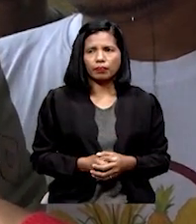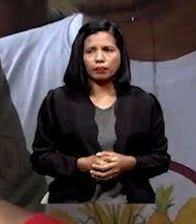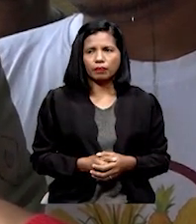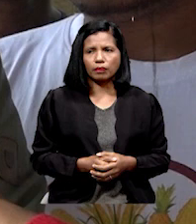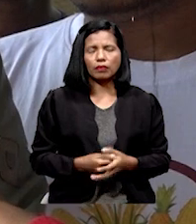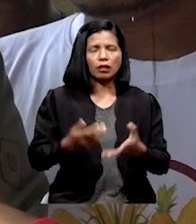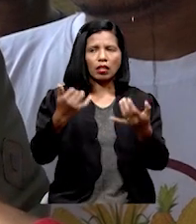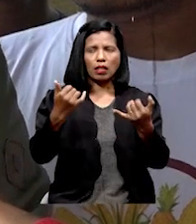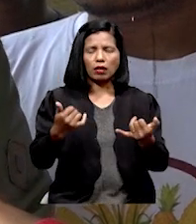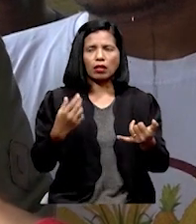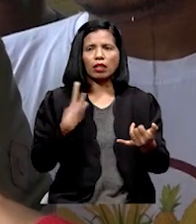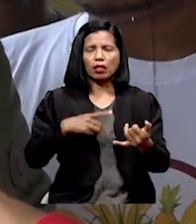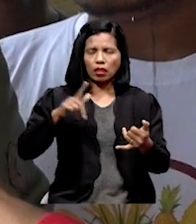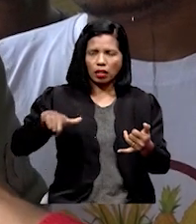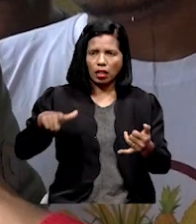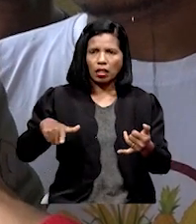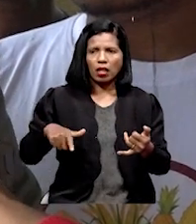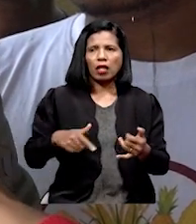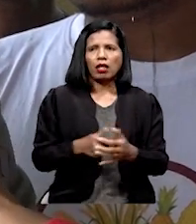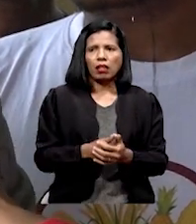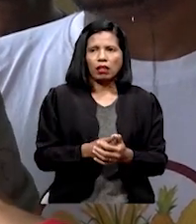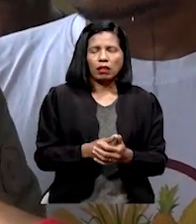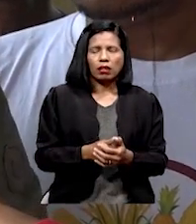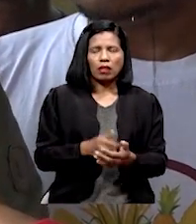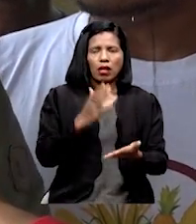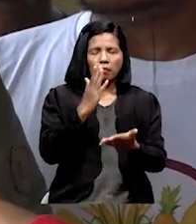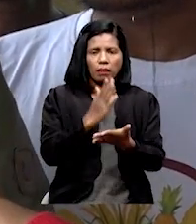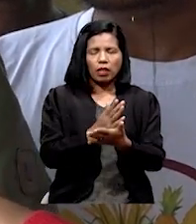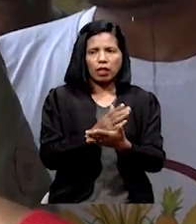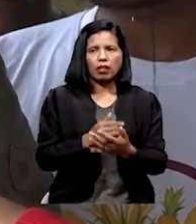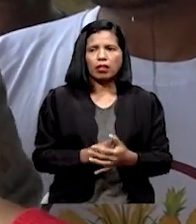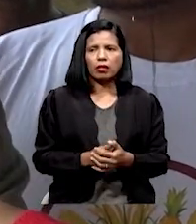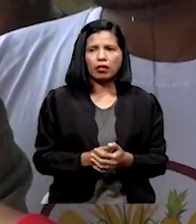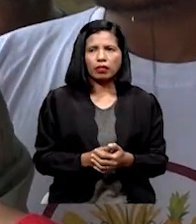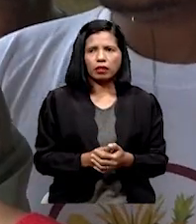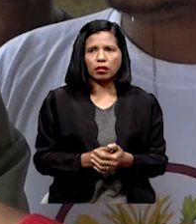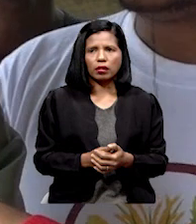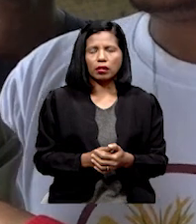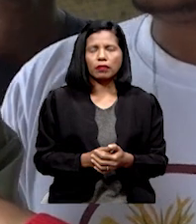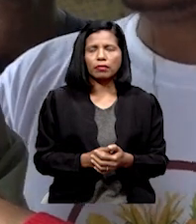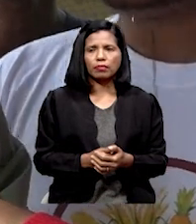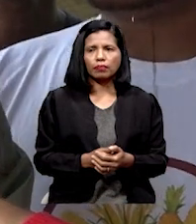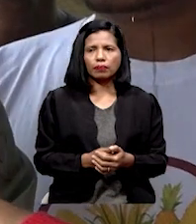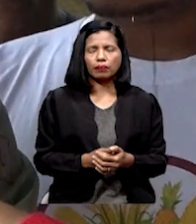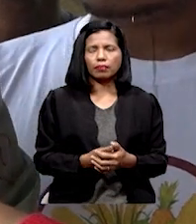agora nessa tarde ou noite a tocar logo a prevenção de tempestade de lá